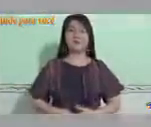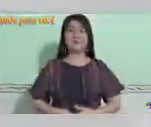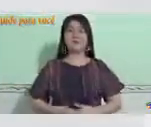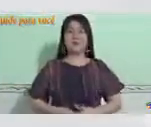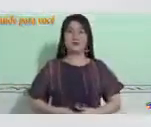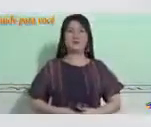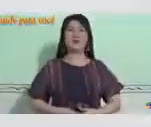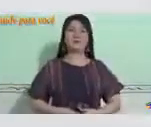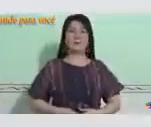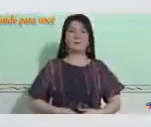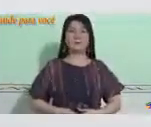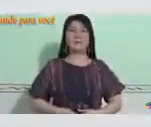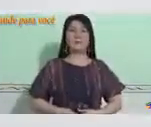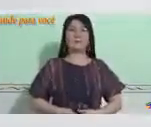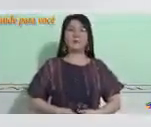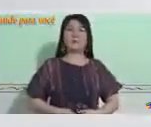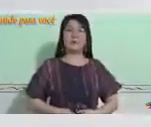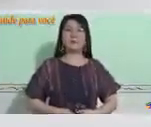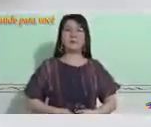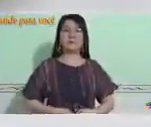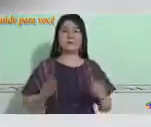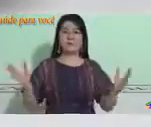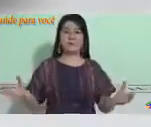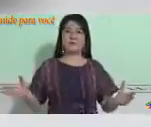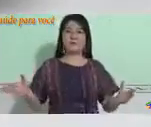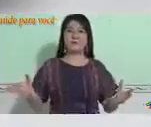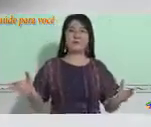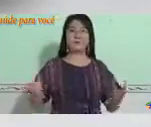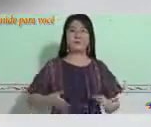do interior do útero para remover o tecido anormal.